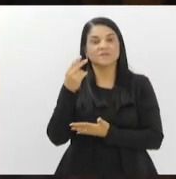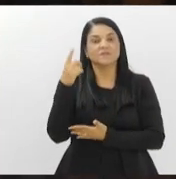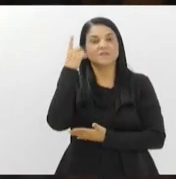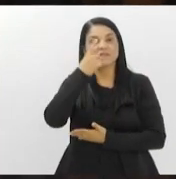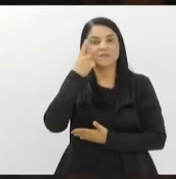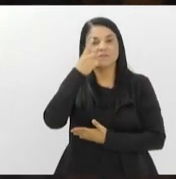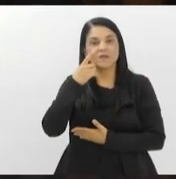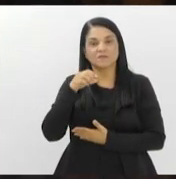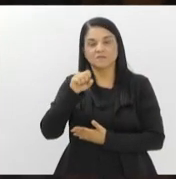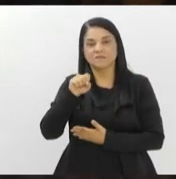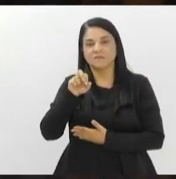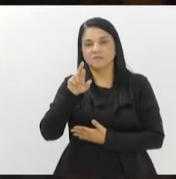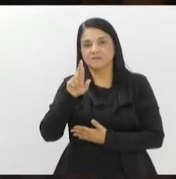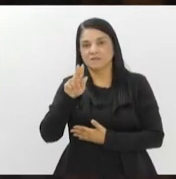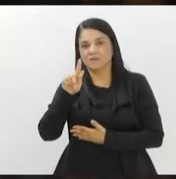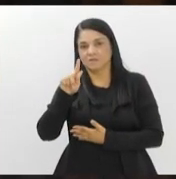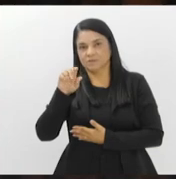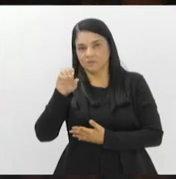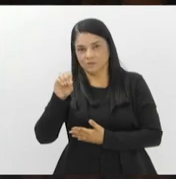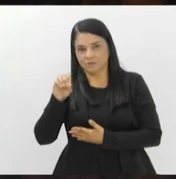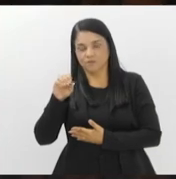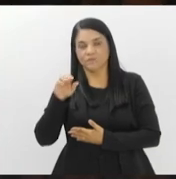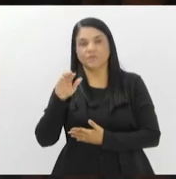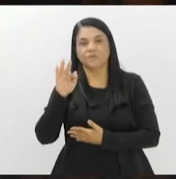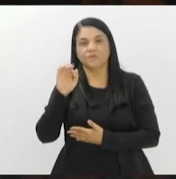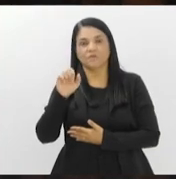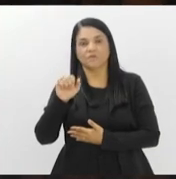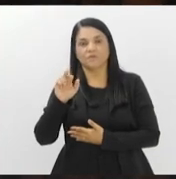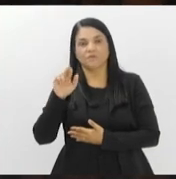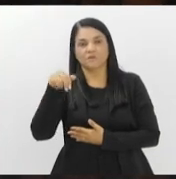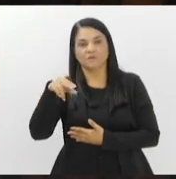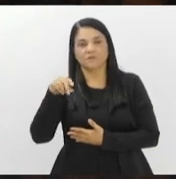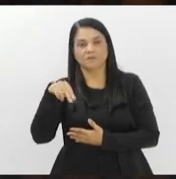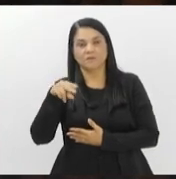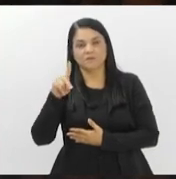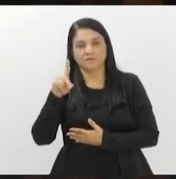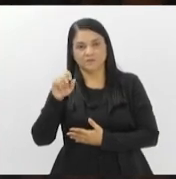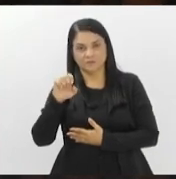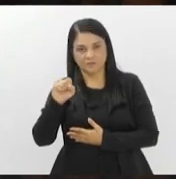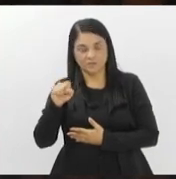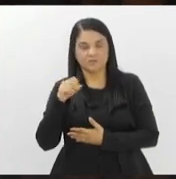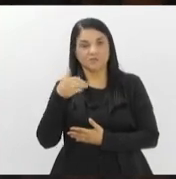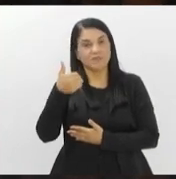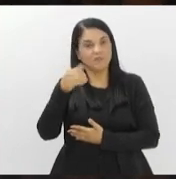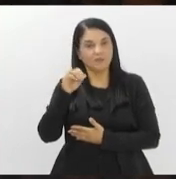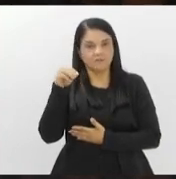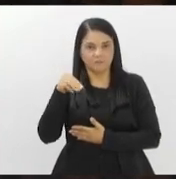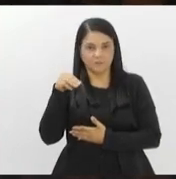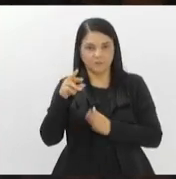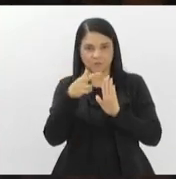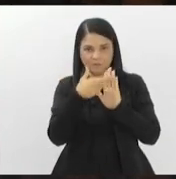deputado Sérgio Fernandes. Vossa Excelência dispõe de 10 minutos no tempo regimental.